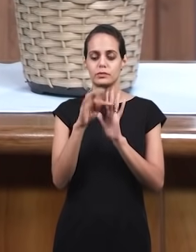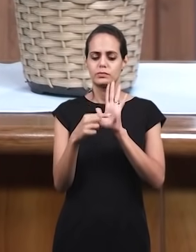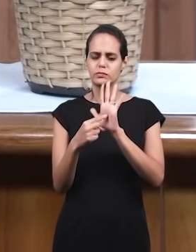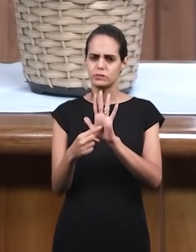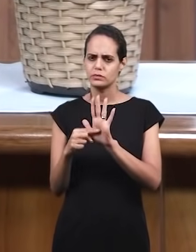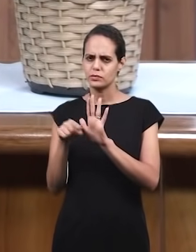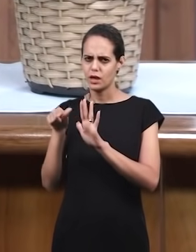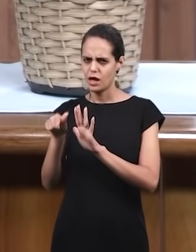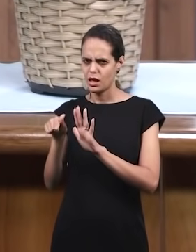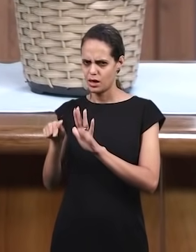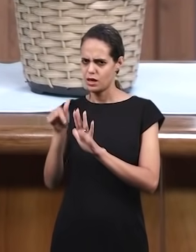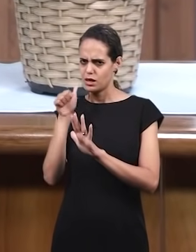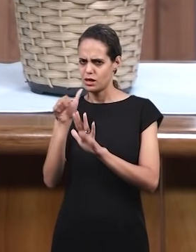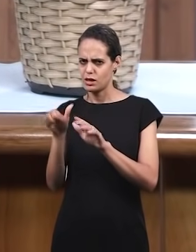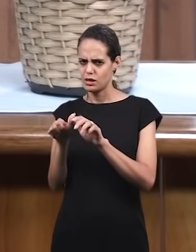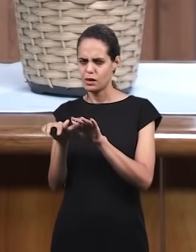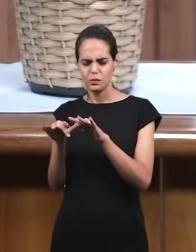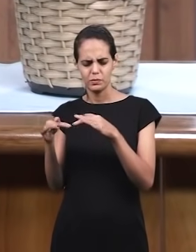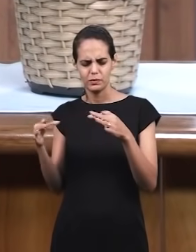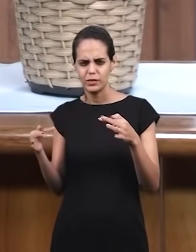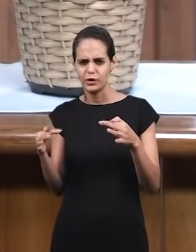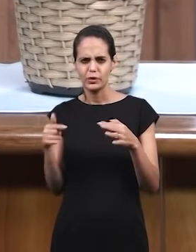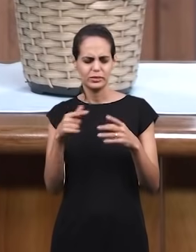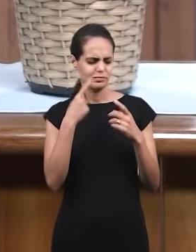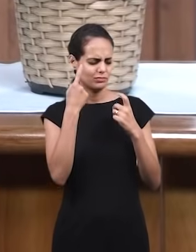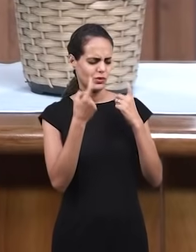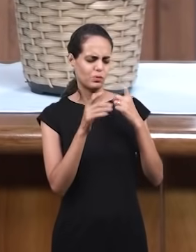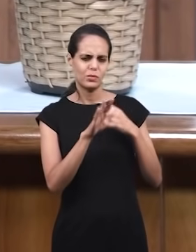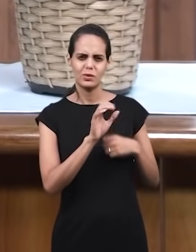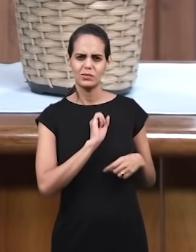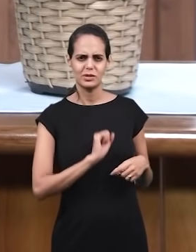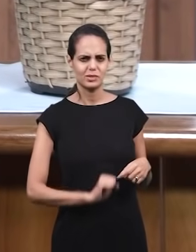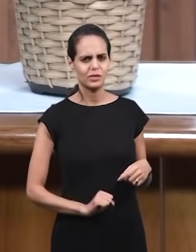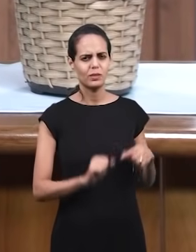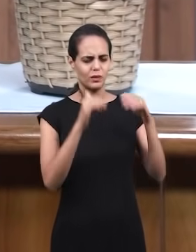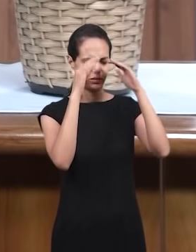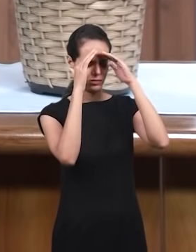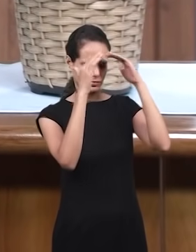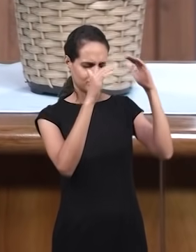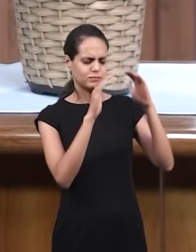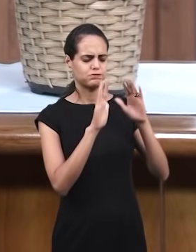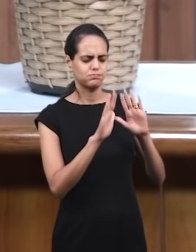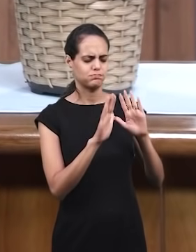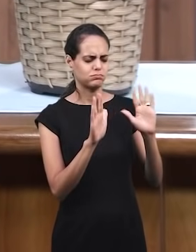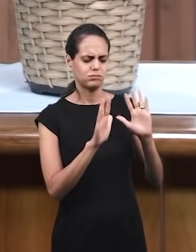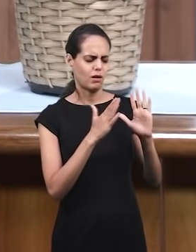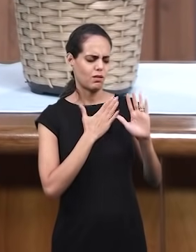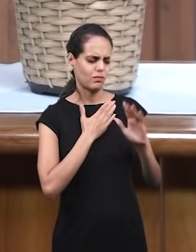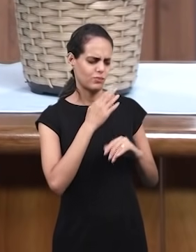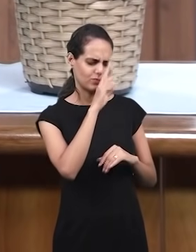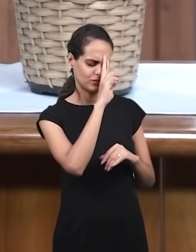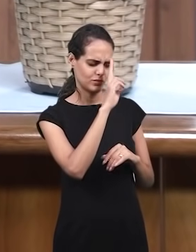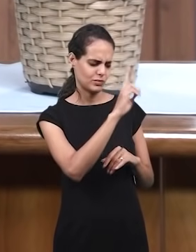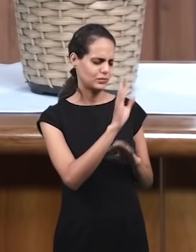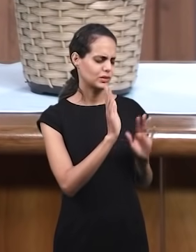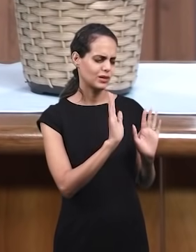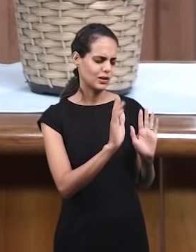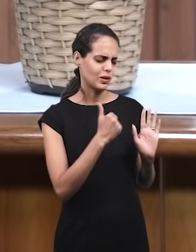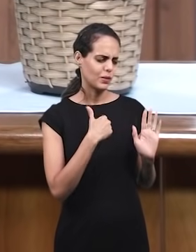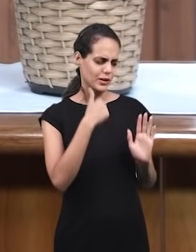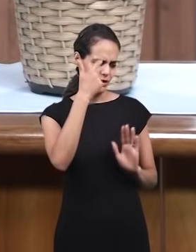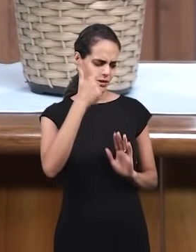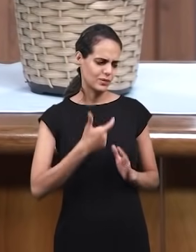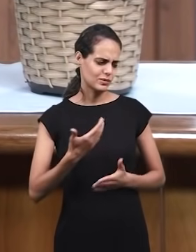sacerdote, não se preocupou com a situação do sacerdote, ela respeitou, falou: não, meu Senhor, a tua